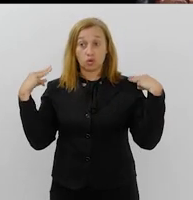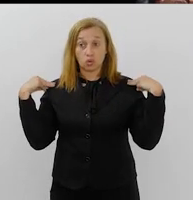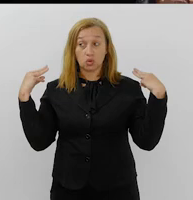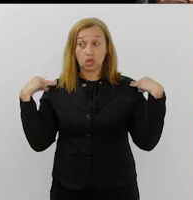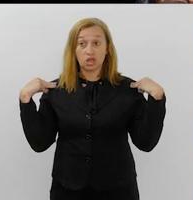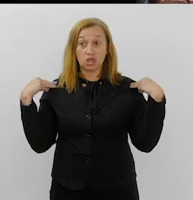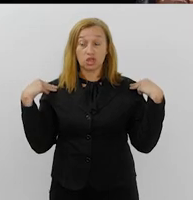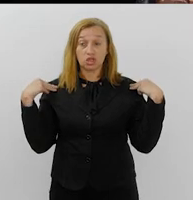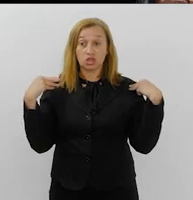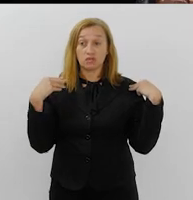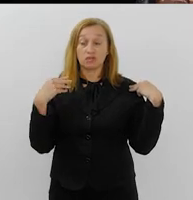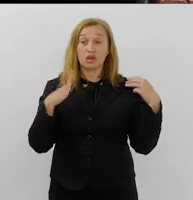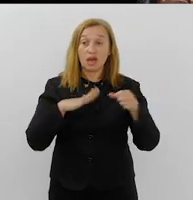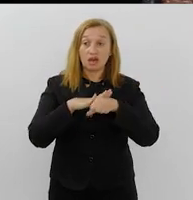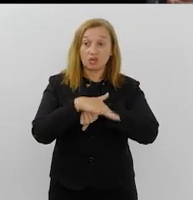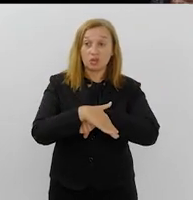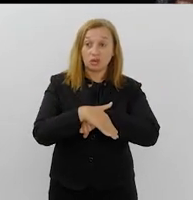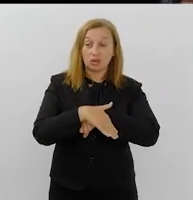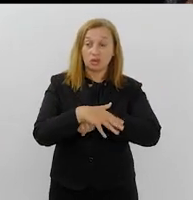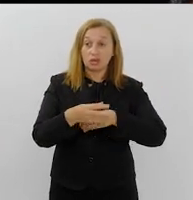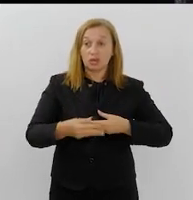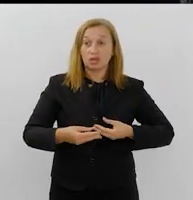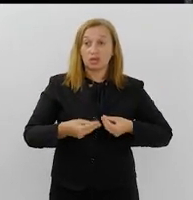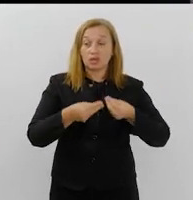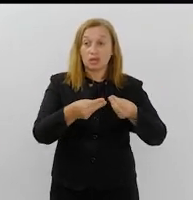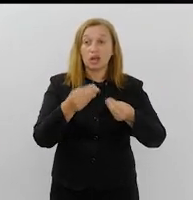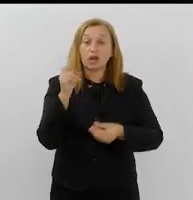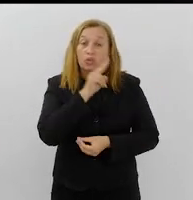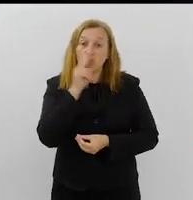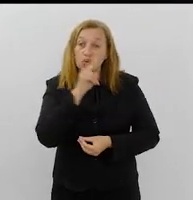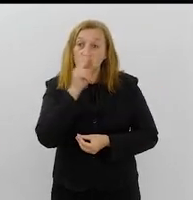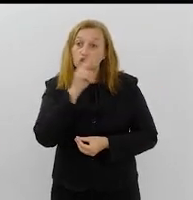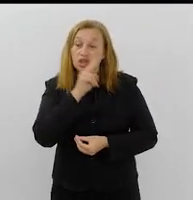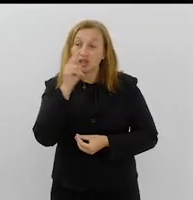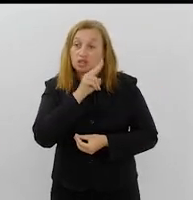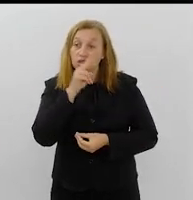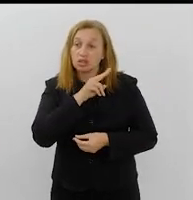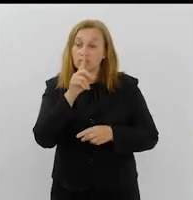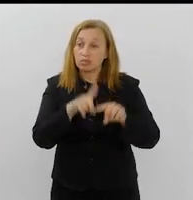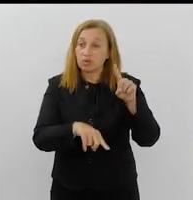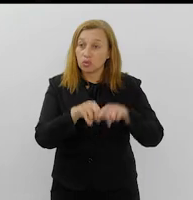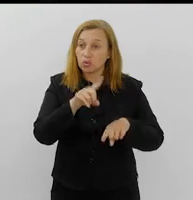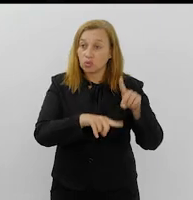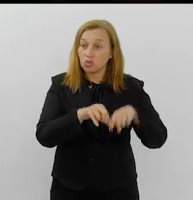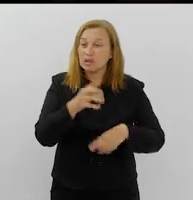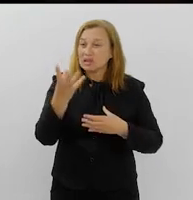O motorista saiu à noite para fazer uma entrega especial, que era uma entrega urgente,